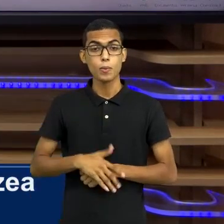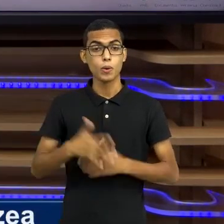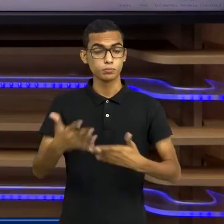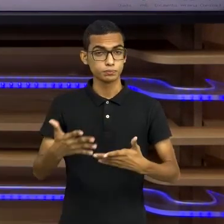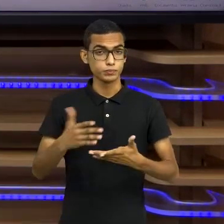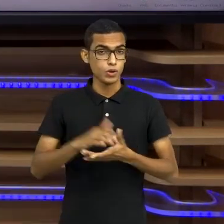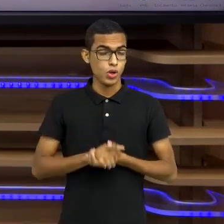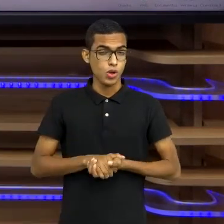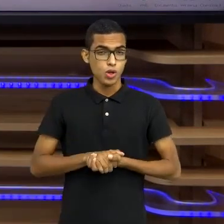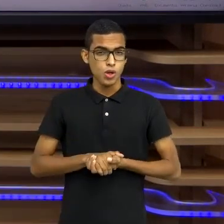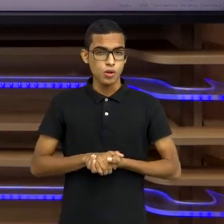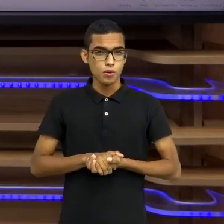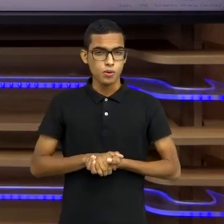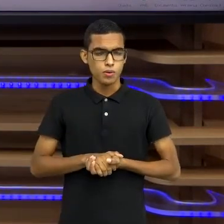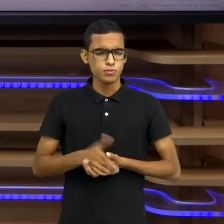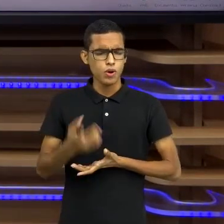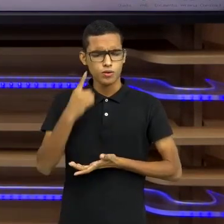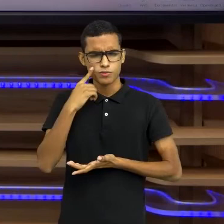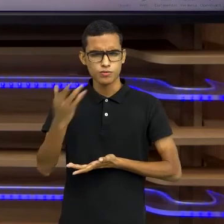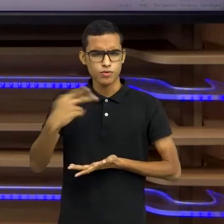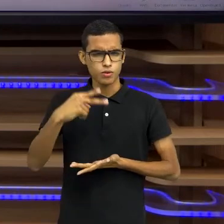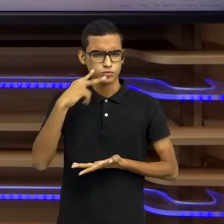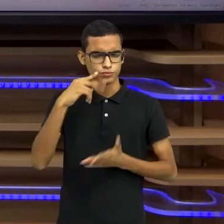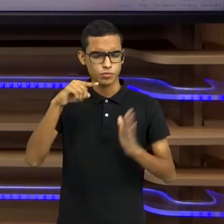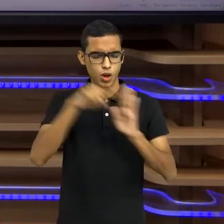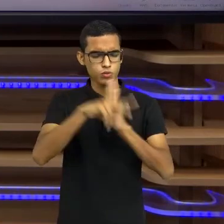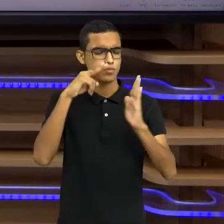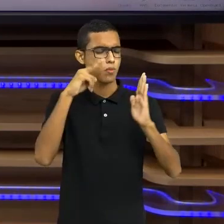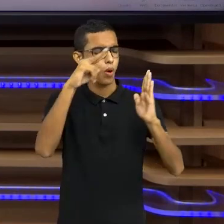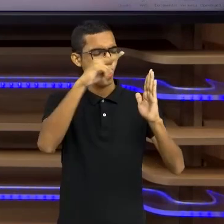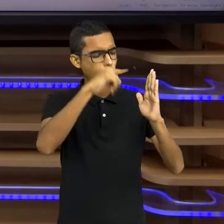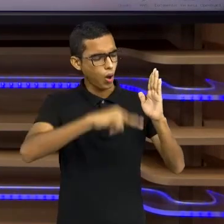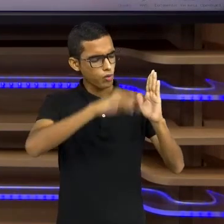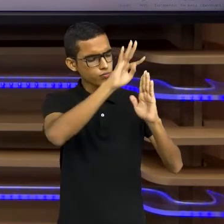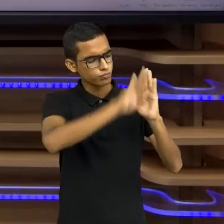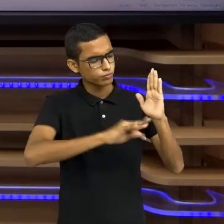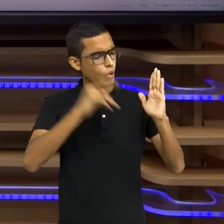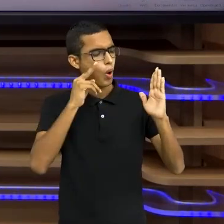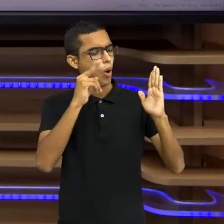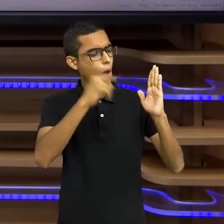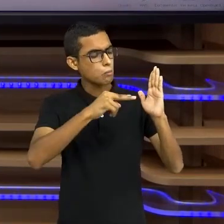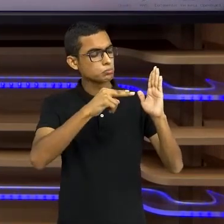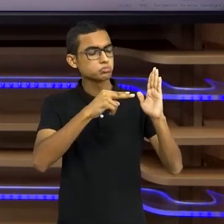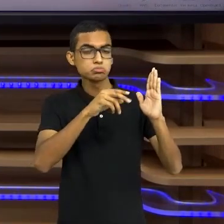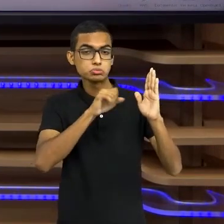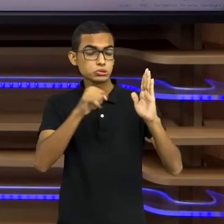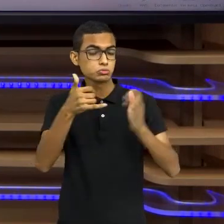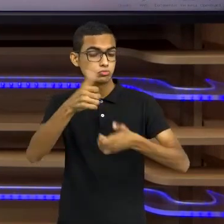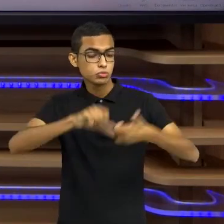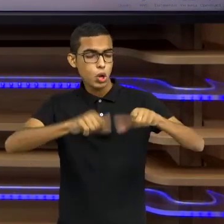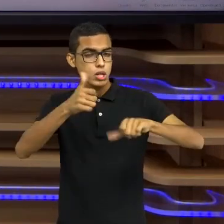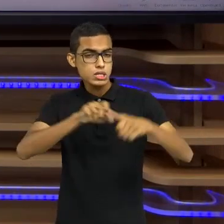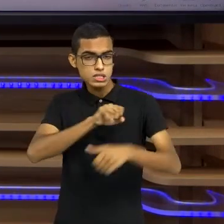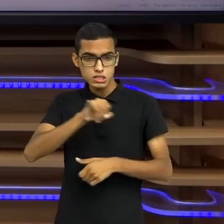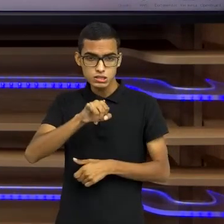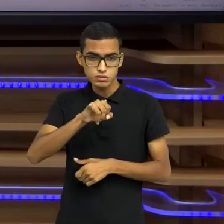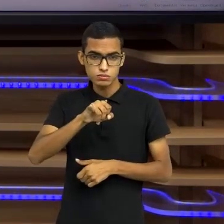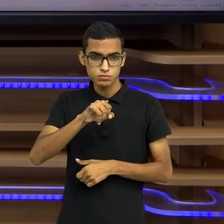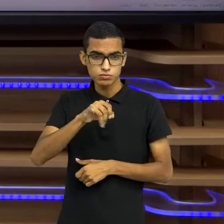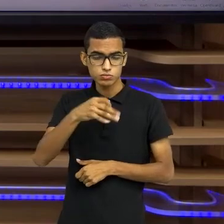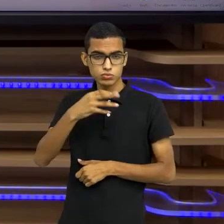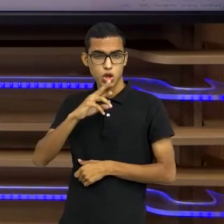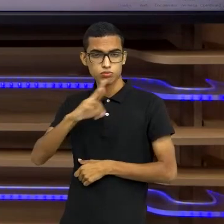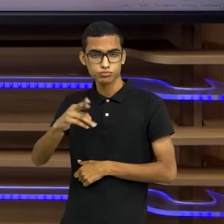vamos ler a questão com atenção para verificar se realmente nós